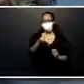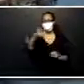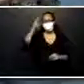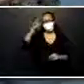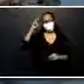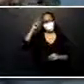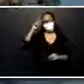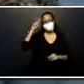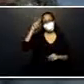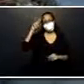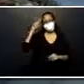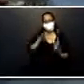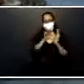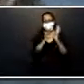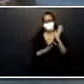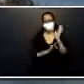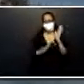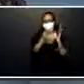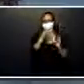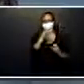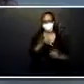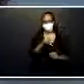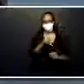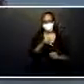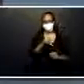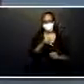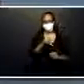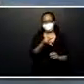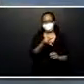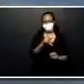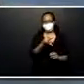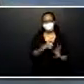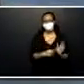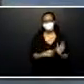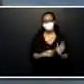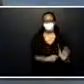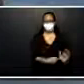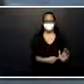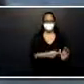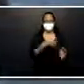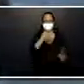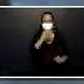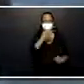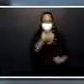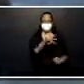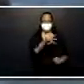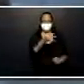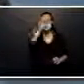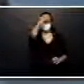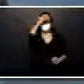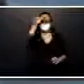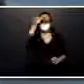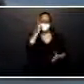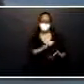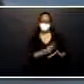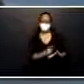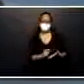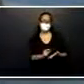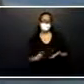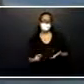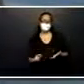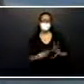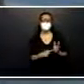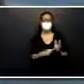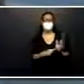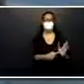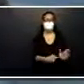Relembrando, o artigo de opinião, como o próprio nome fala, é um texto de opinião, em que o autor apresenta os